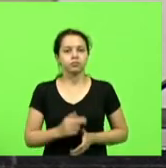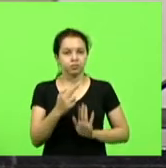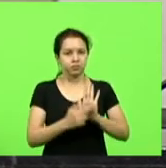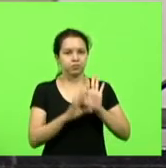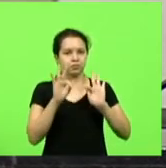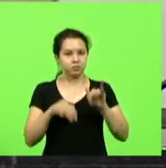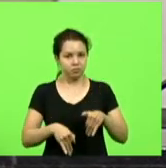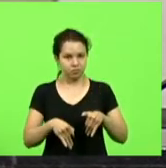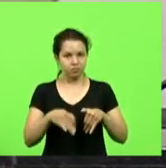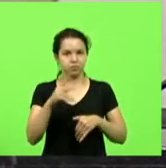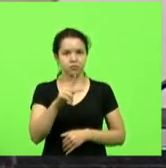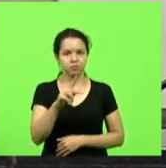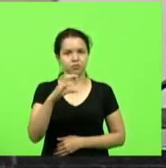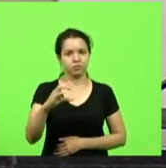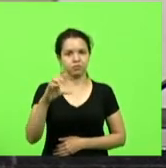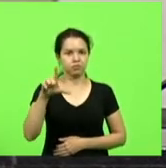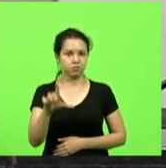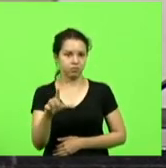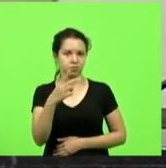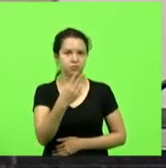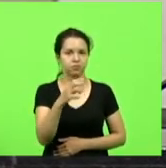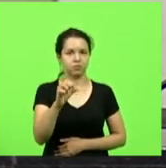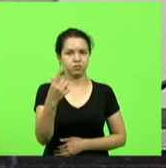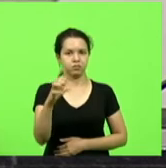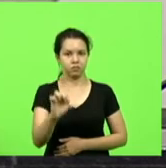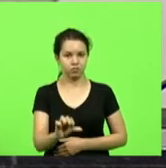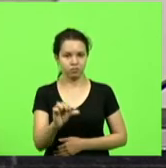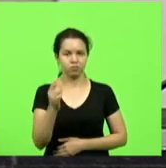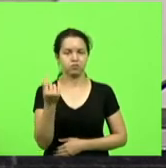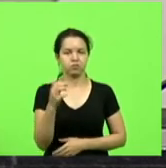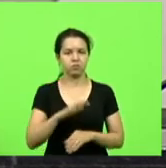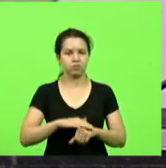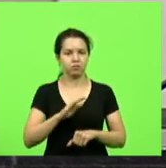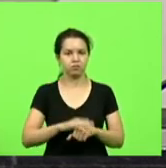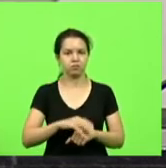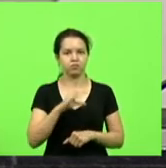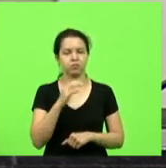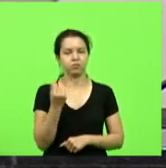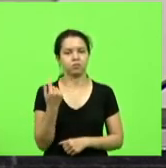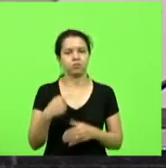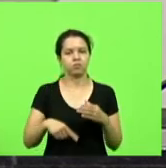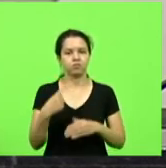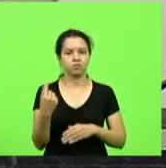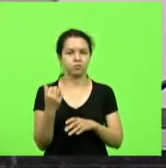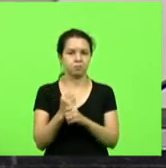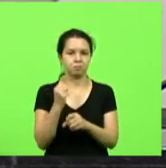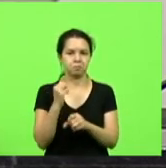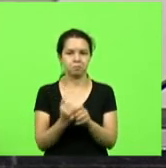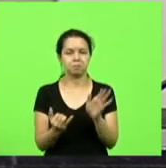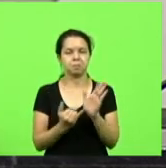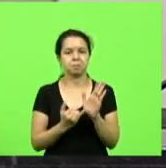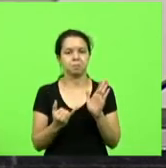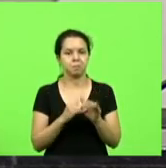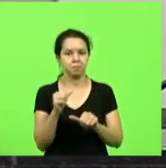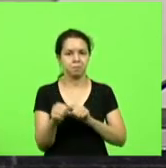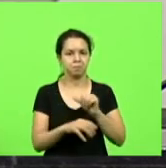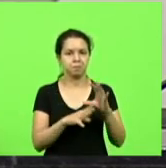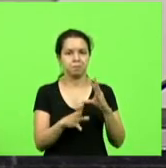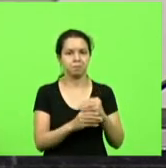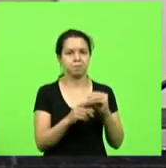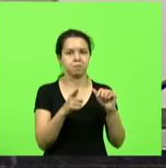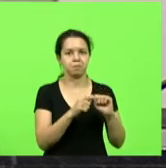PCL 239/2021, autor Comissão de Finanças e Tributação, altera a ementa e o artigo 1º da Lei número